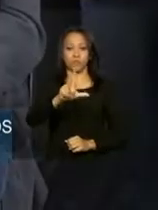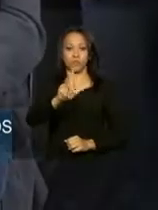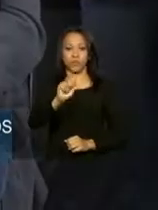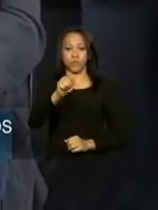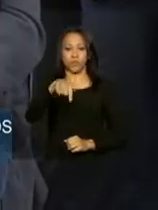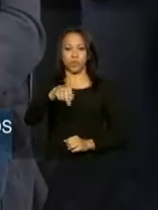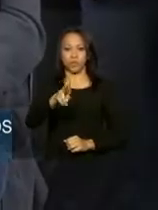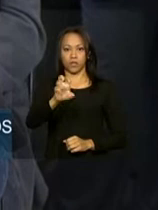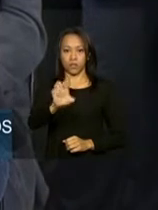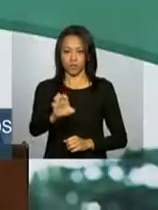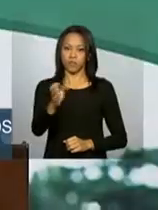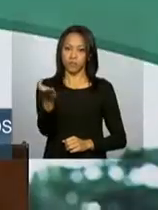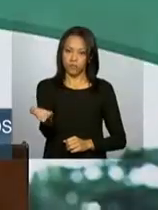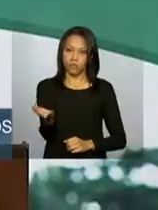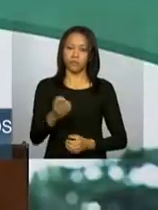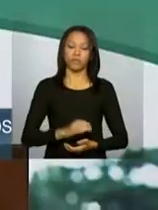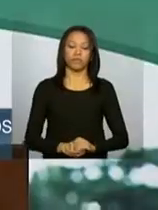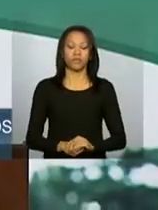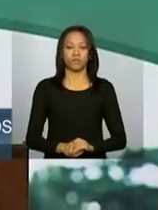Nova Bandeirantes.